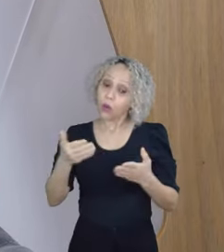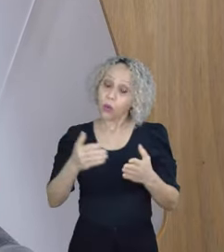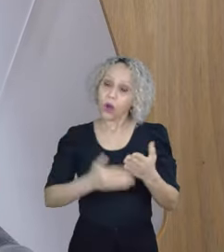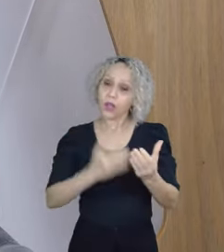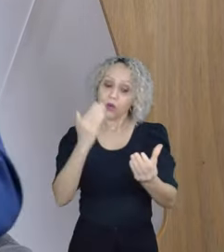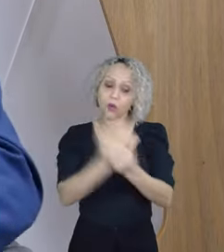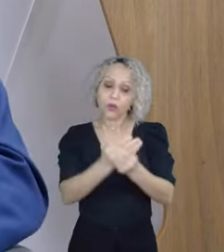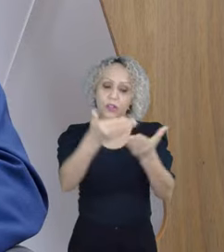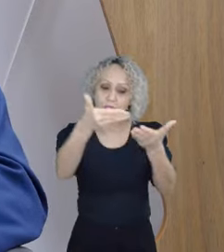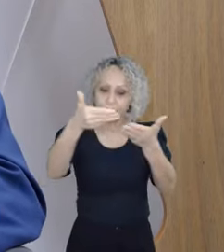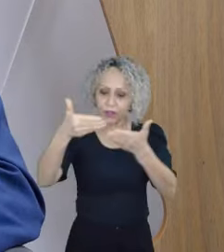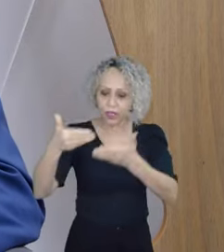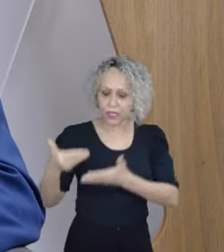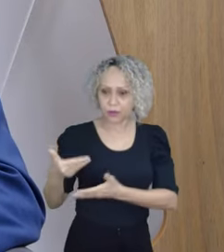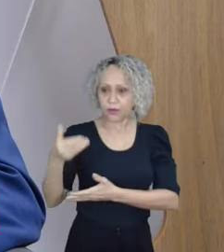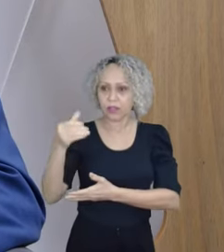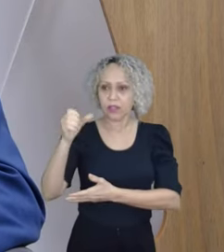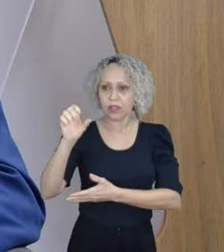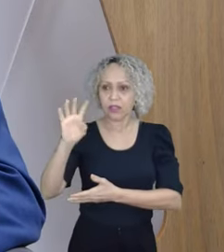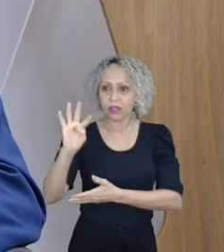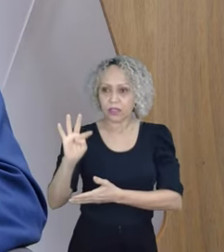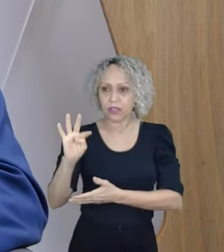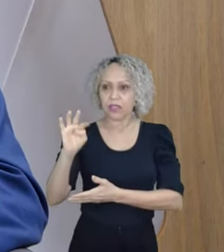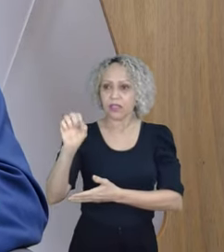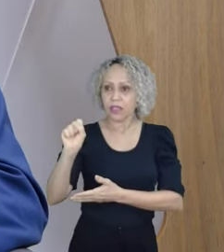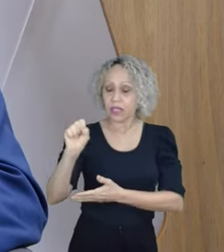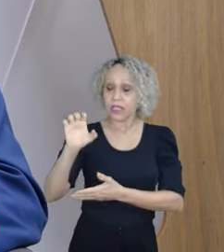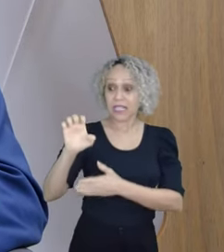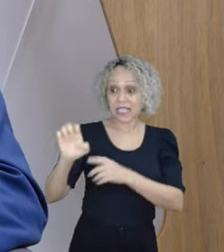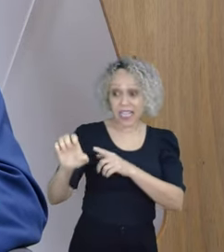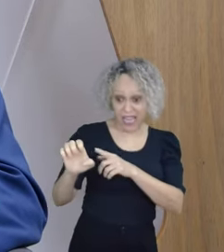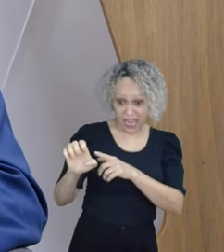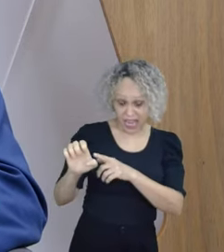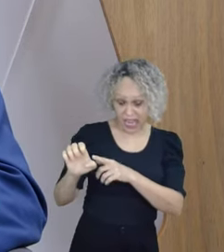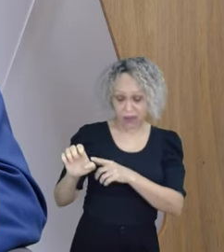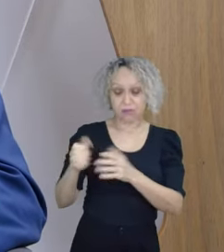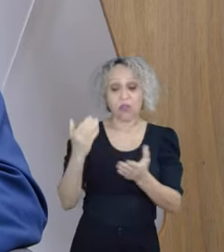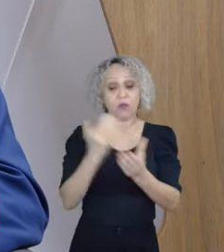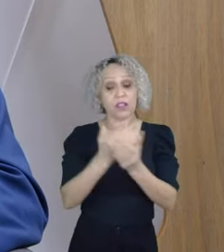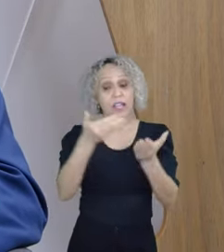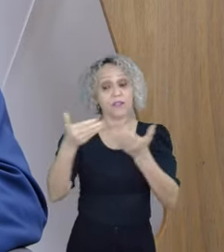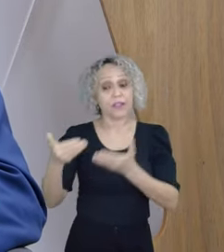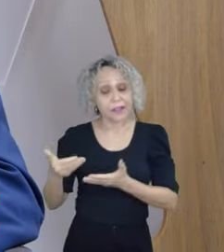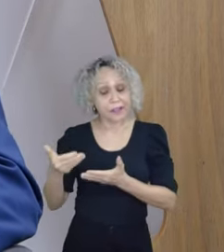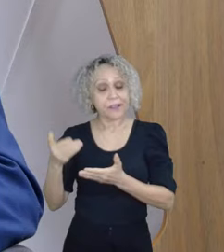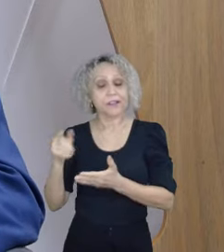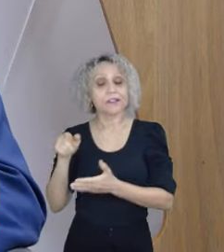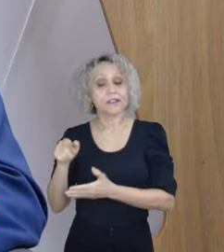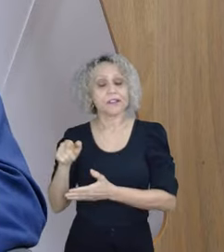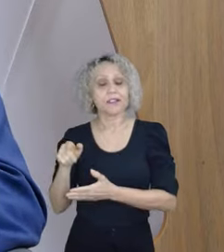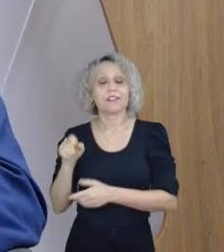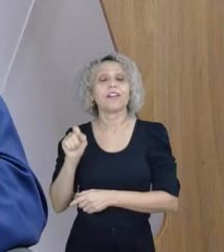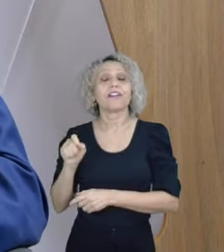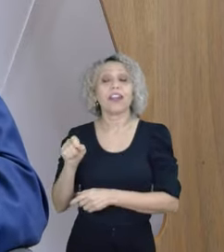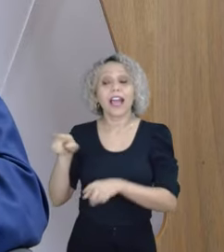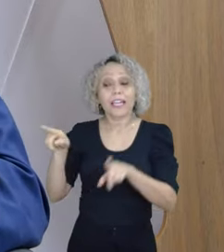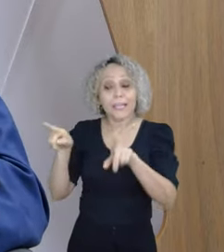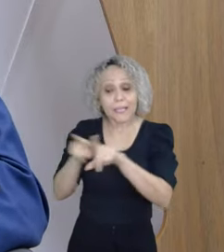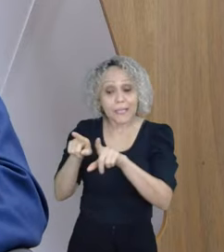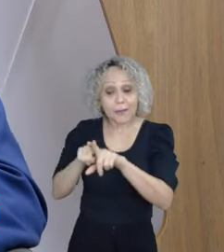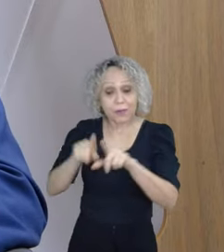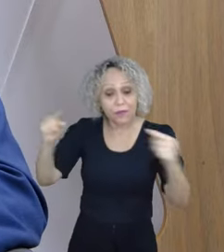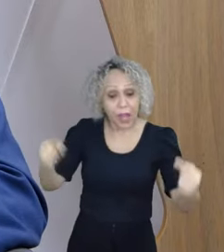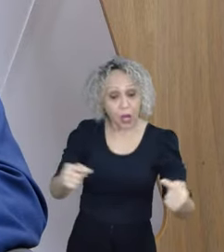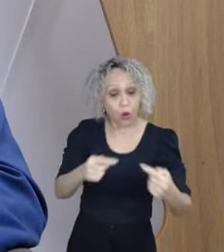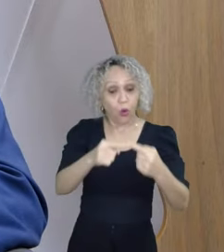com o Deltan, eu acredito muito que o TSE vai reverter aquela decisão do Paraná, que absolveu, e o Moro será cassado aqui. A